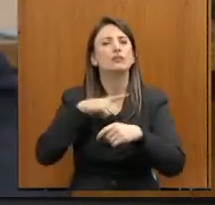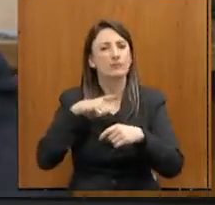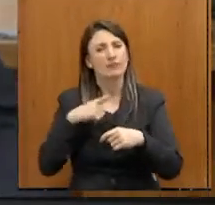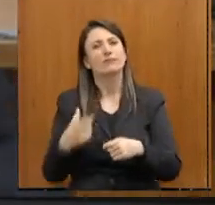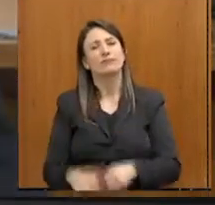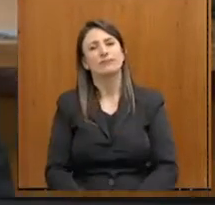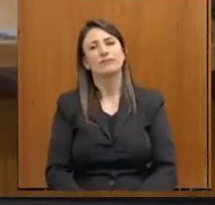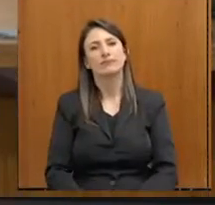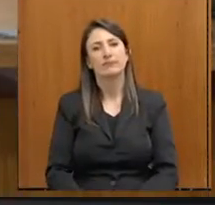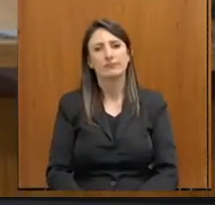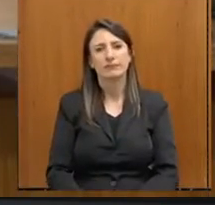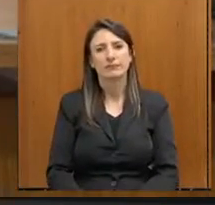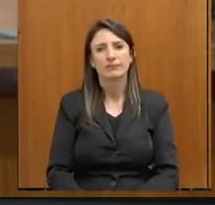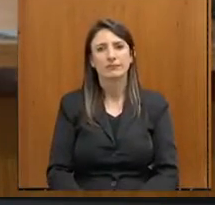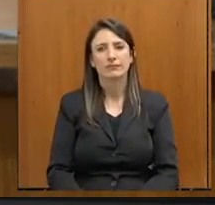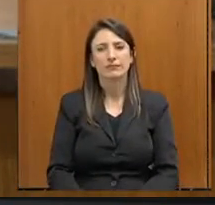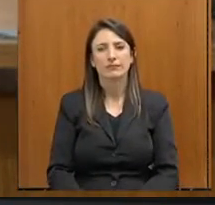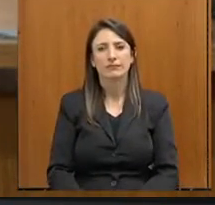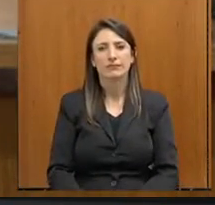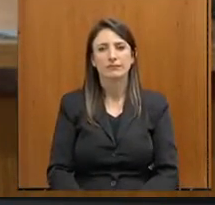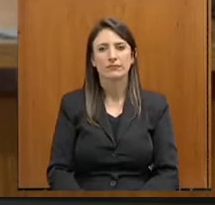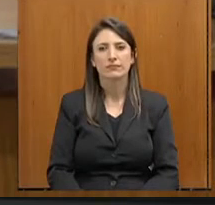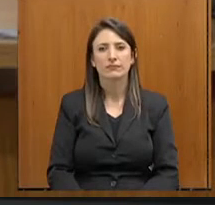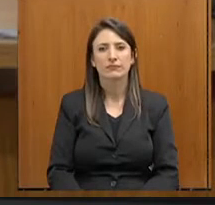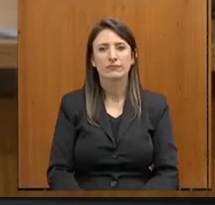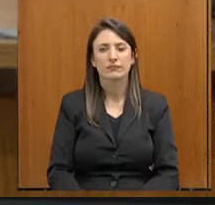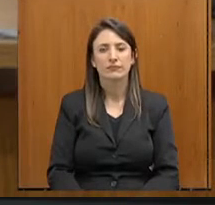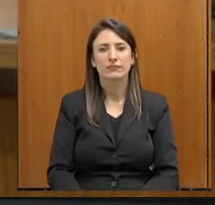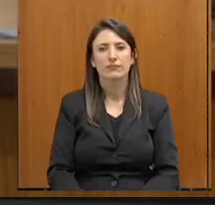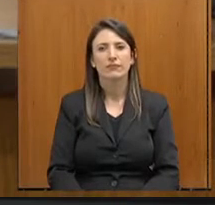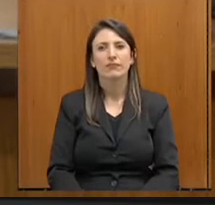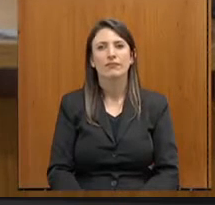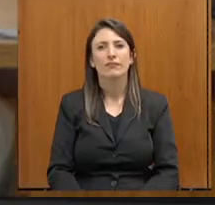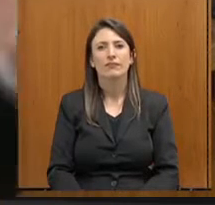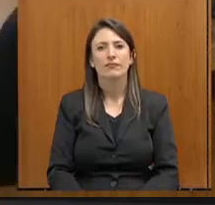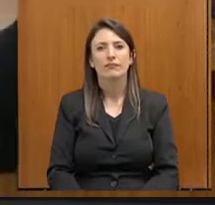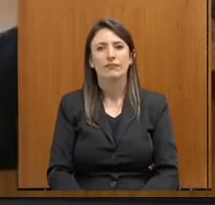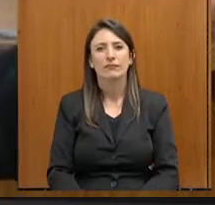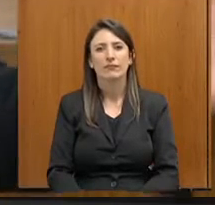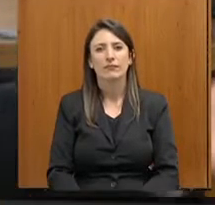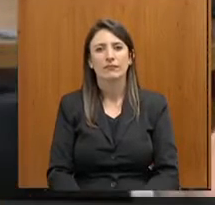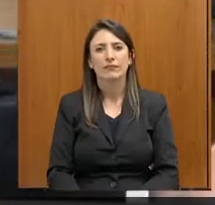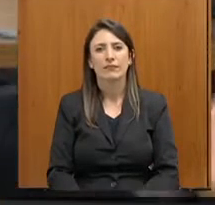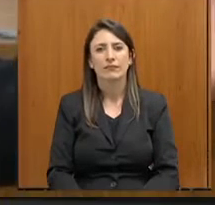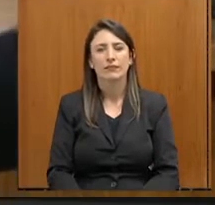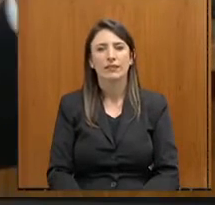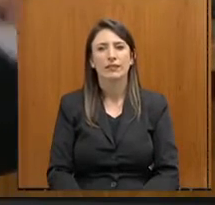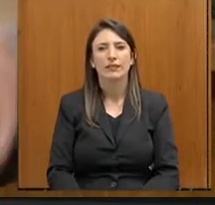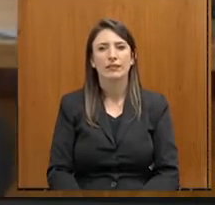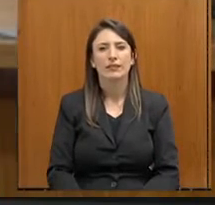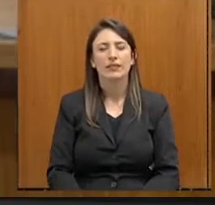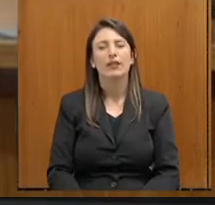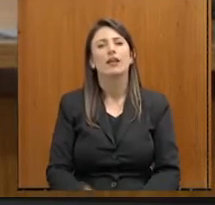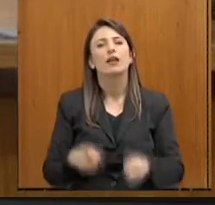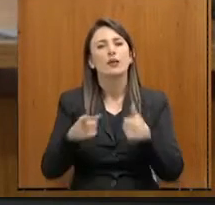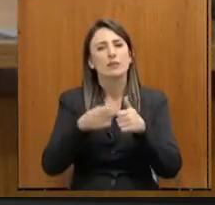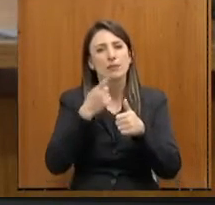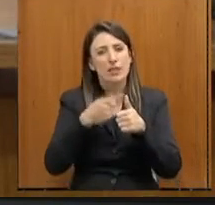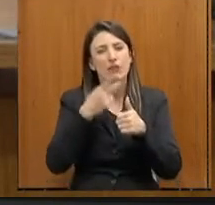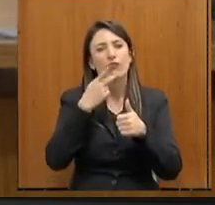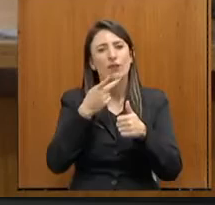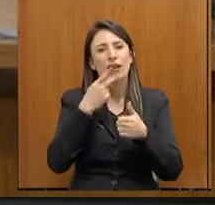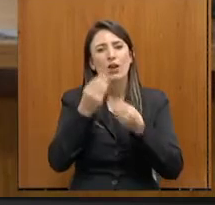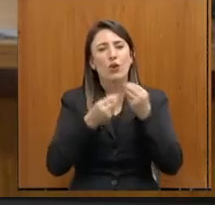vamos passar derrotado não tem como é que tá o meu tempo vamos passar primeiro comentar um pouco sobre geração e